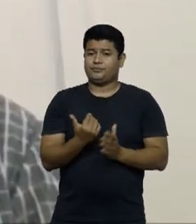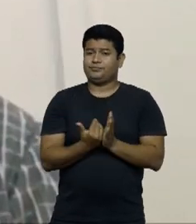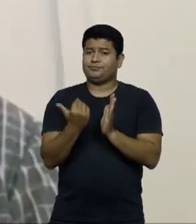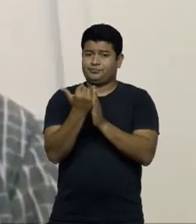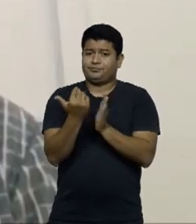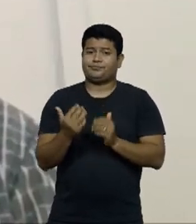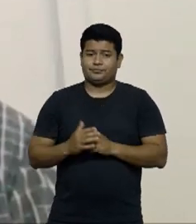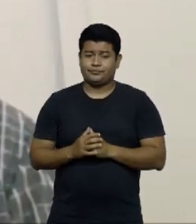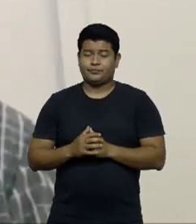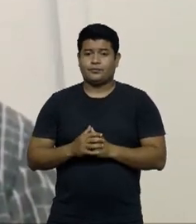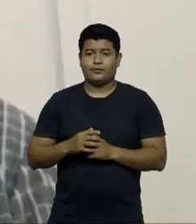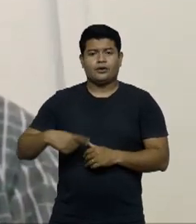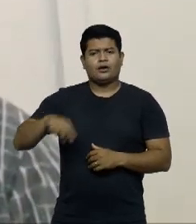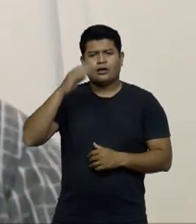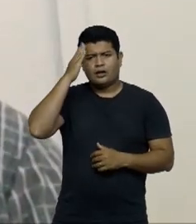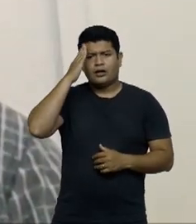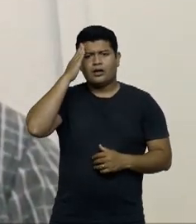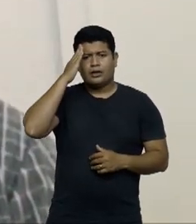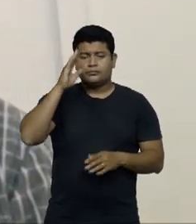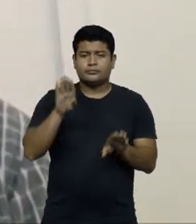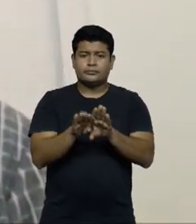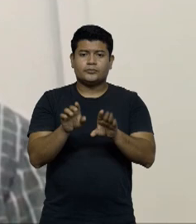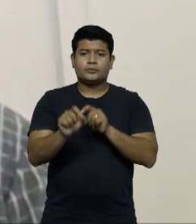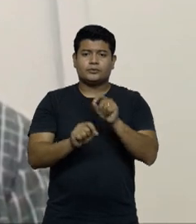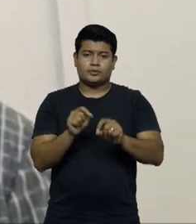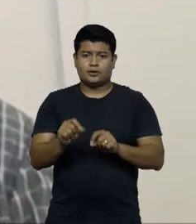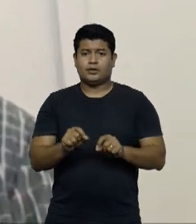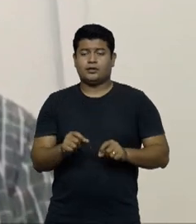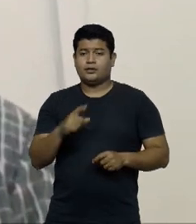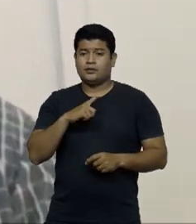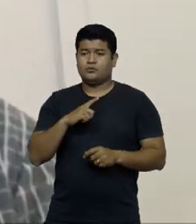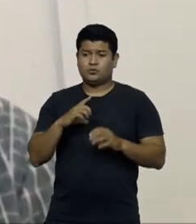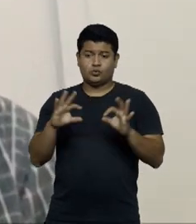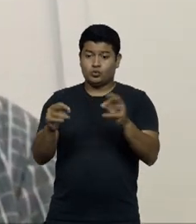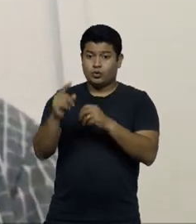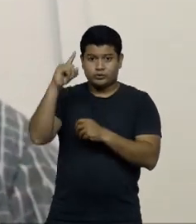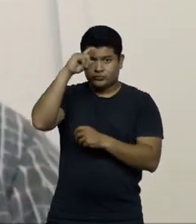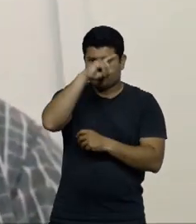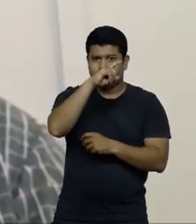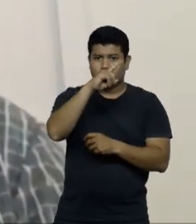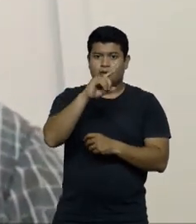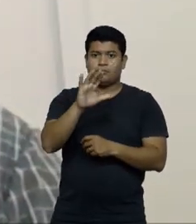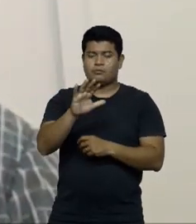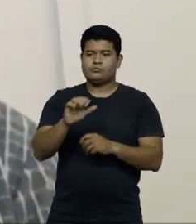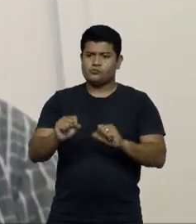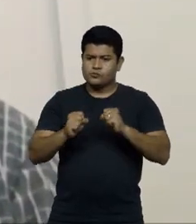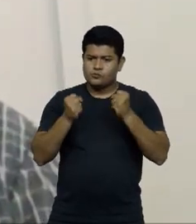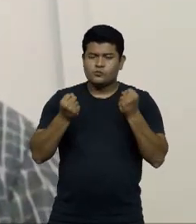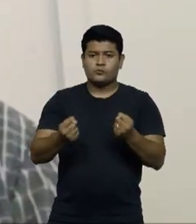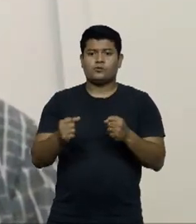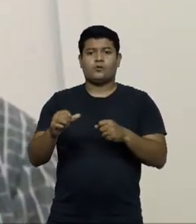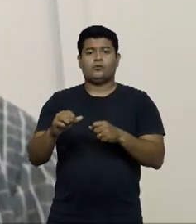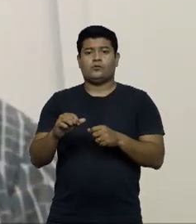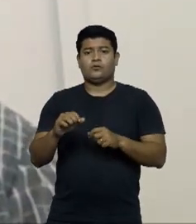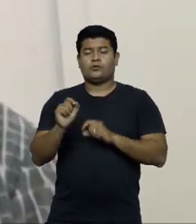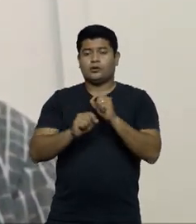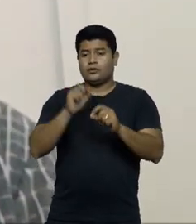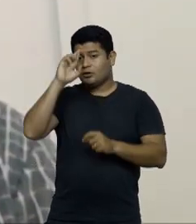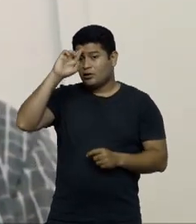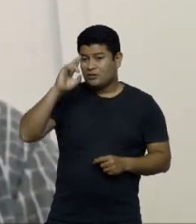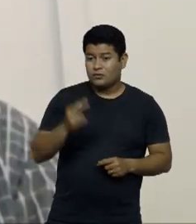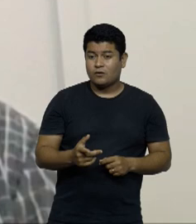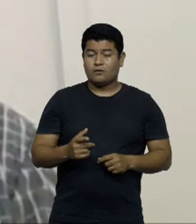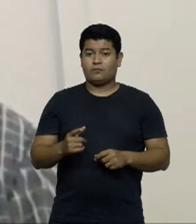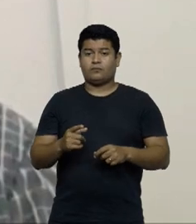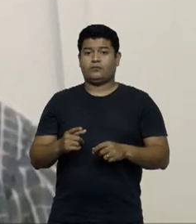a gente sabe que teve E durante todas as atividades procurou tempo todo corrigir ajustar o processo a